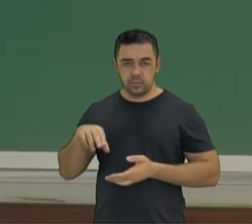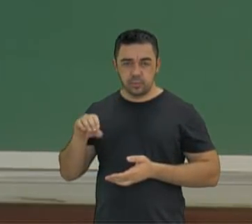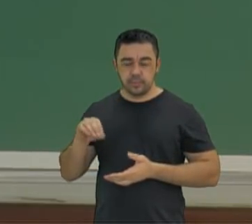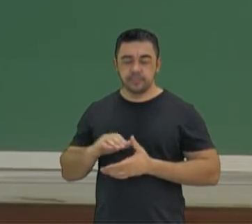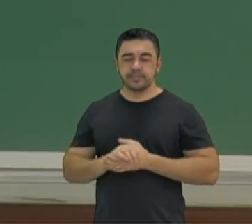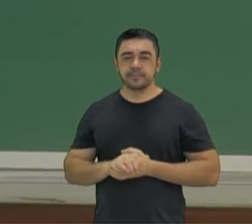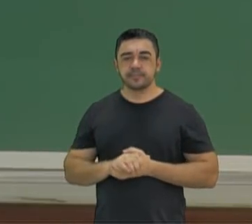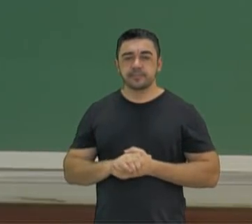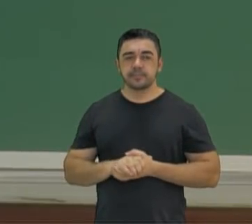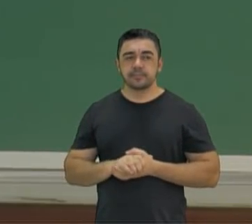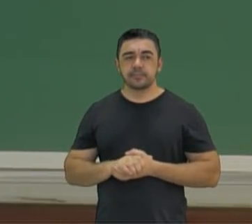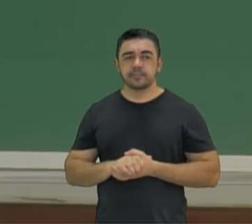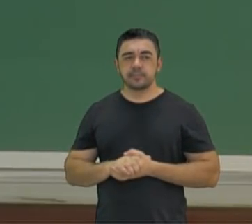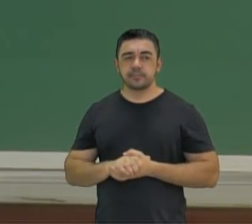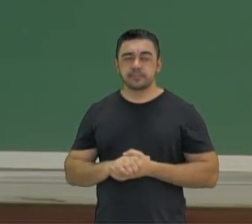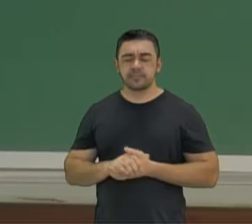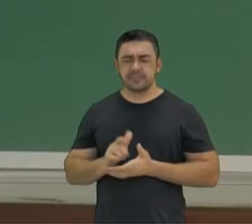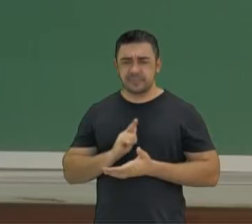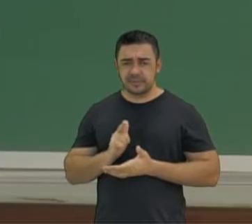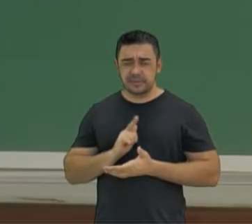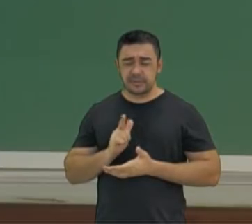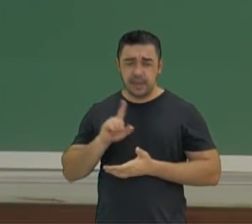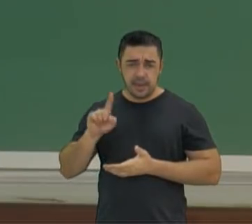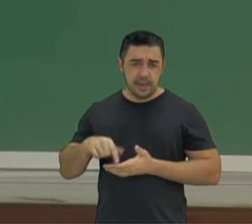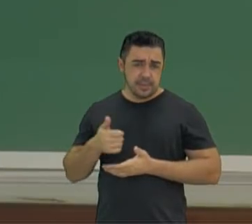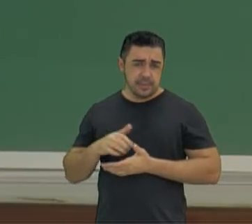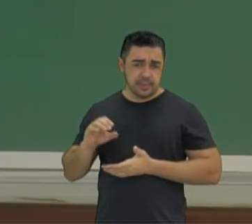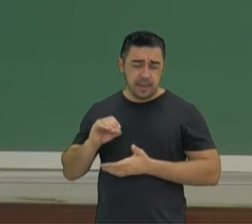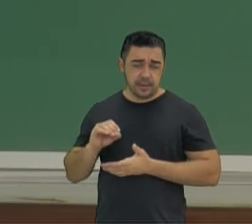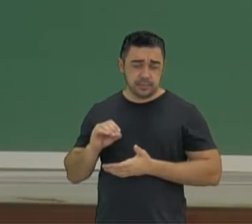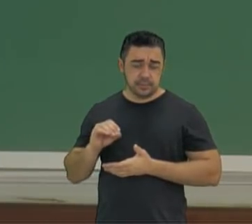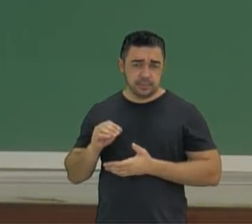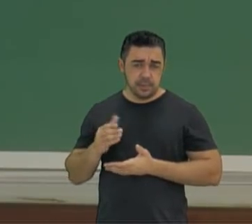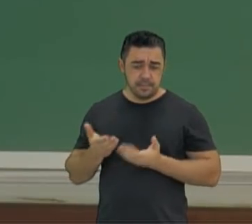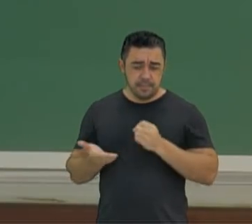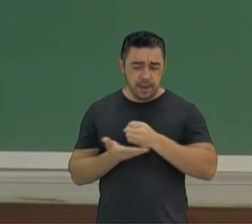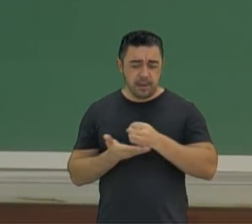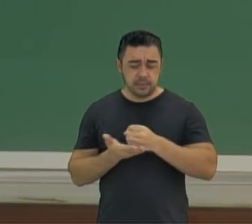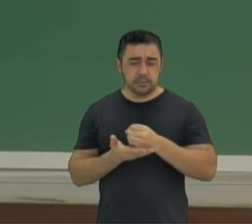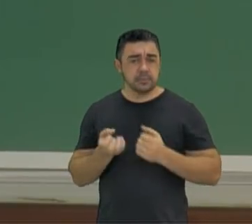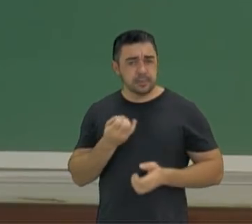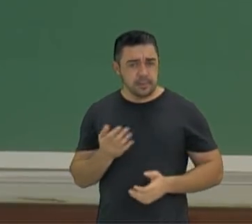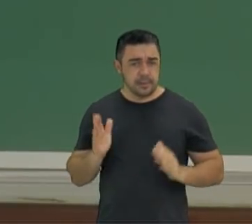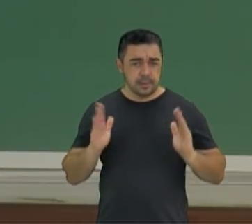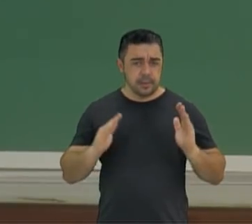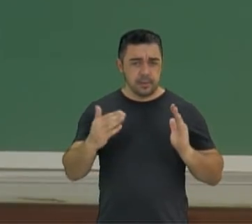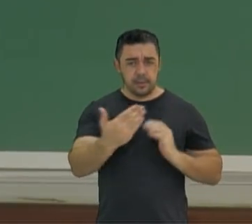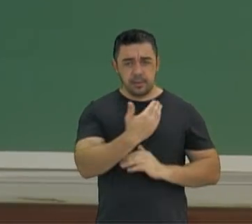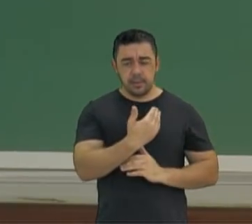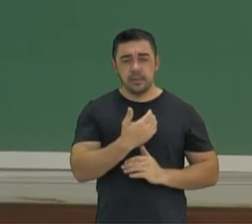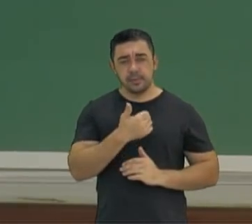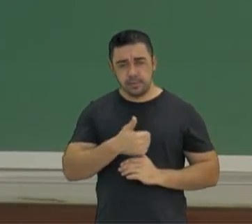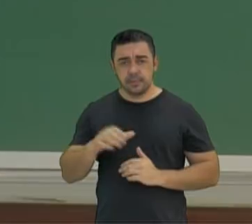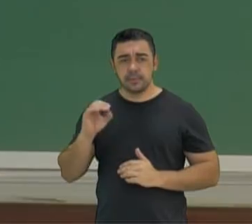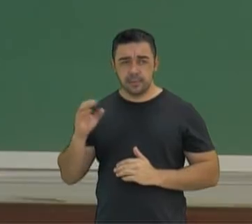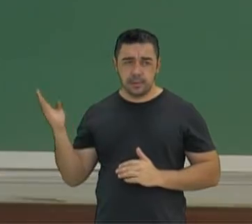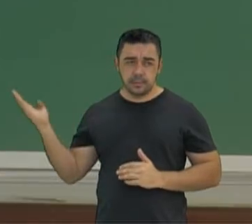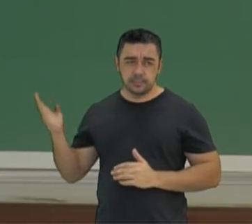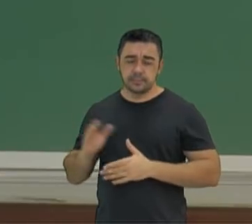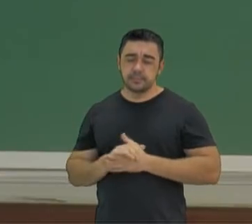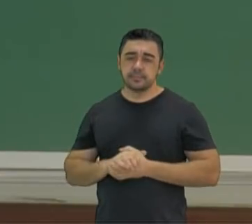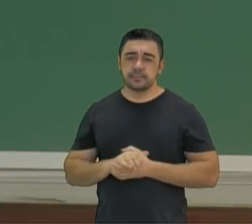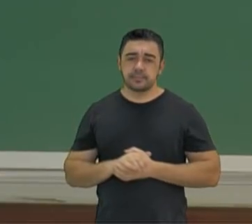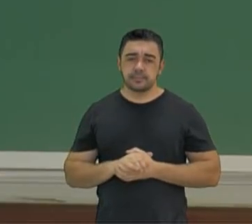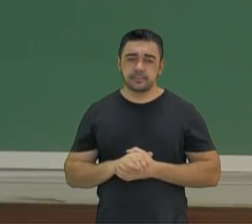decágono. Muito bem. Se eu tenho um decágono aqui na base, as faces laterais então vão ser